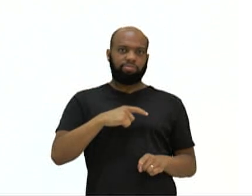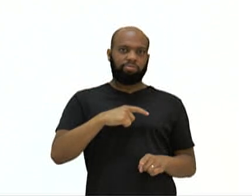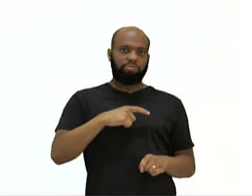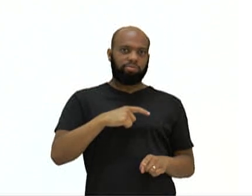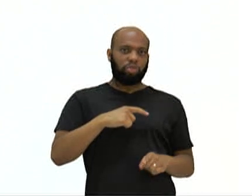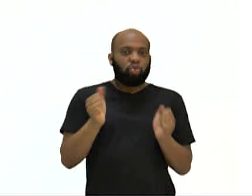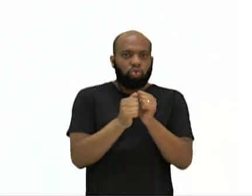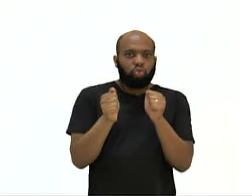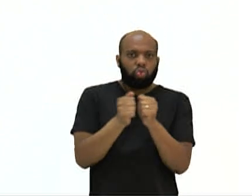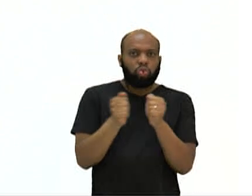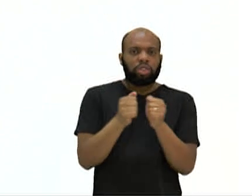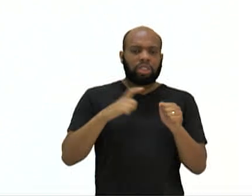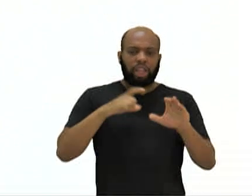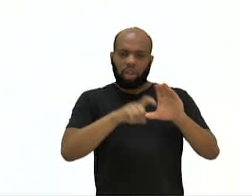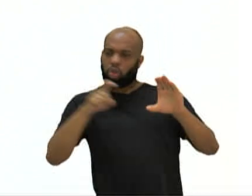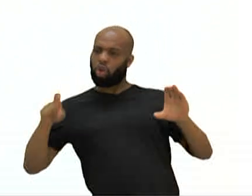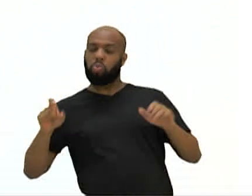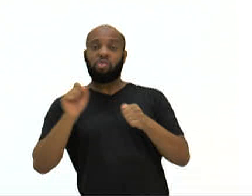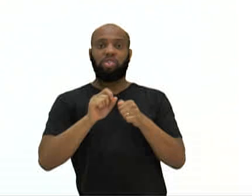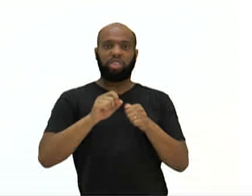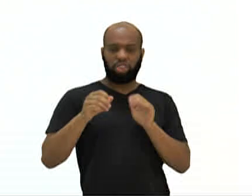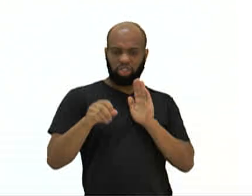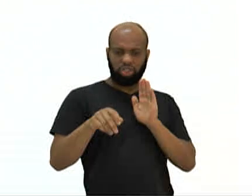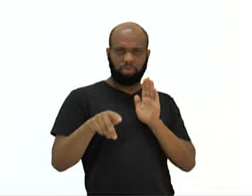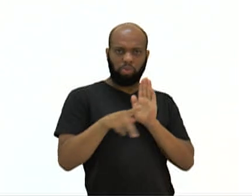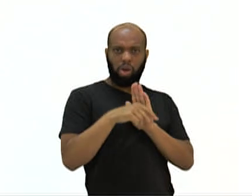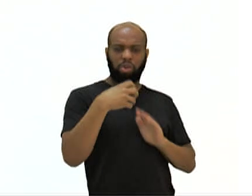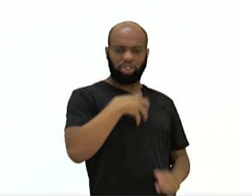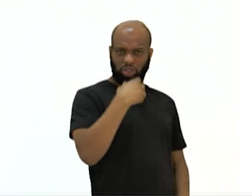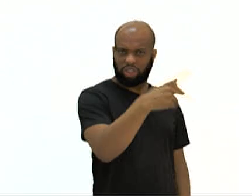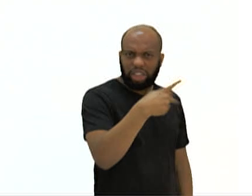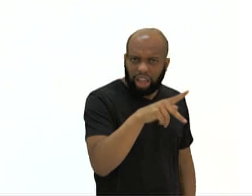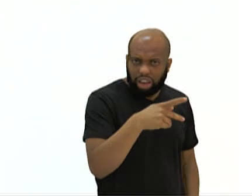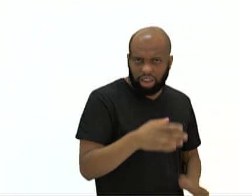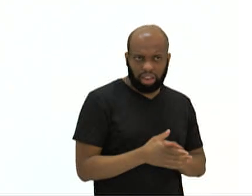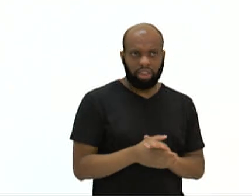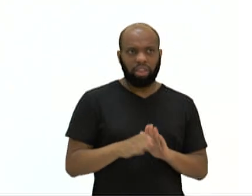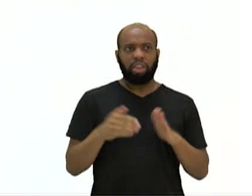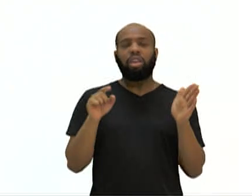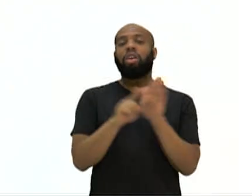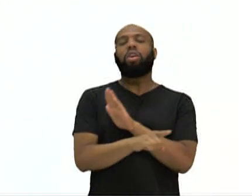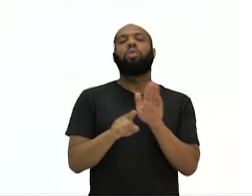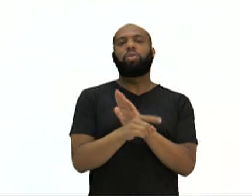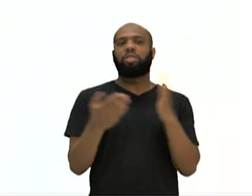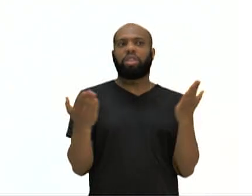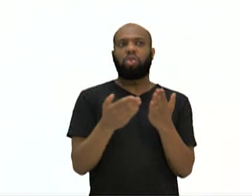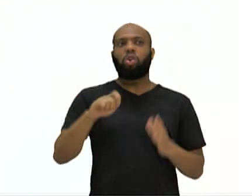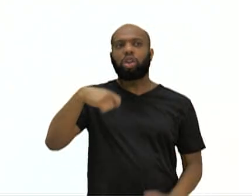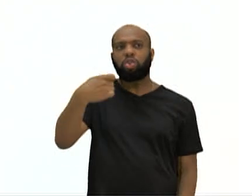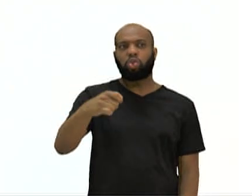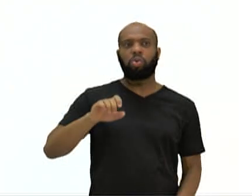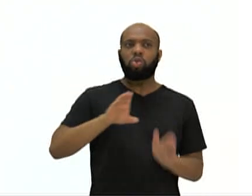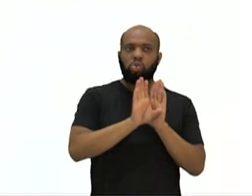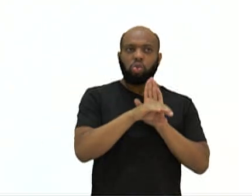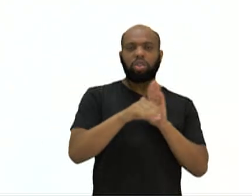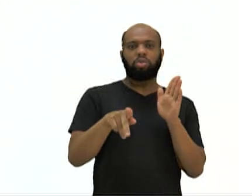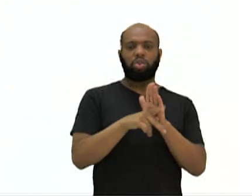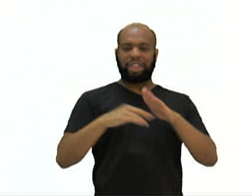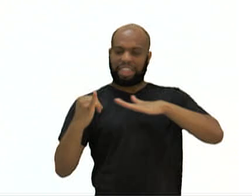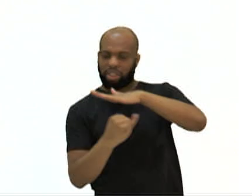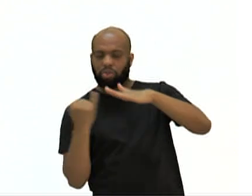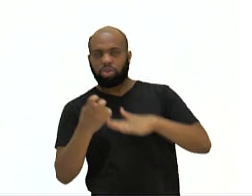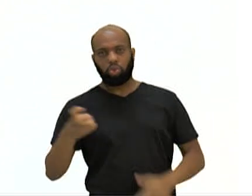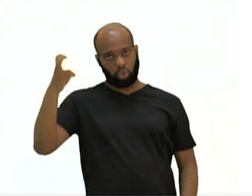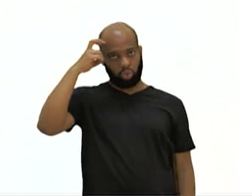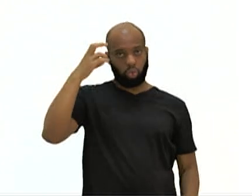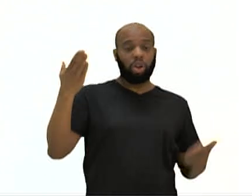autonomia de poder fazer do jeito que ele quer a sua obra? E a questão é, assim, sobre o conceito de indústria cultural, é